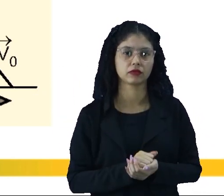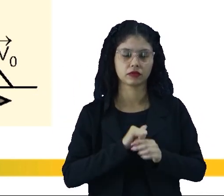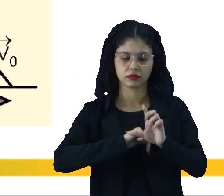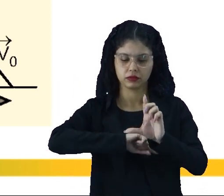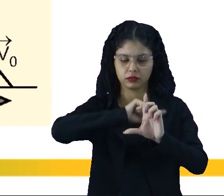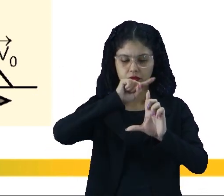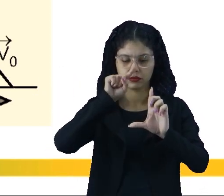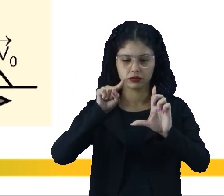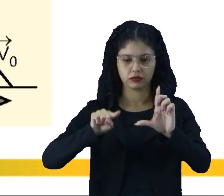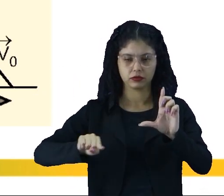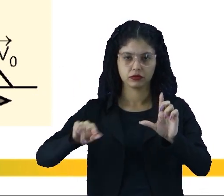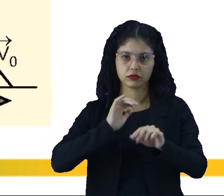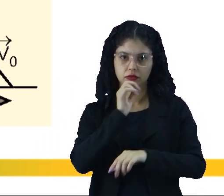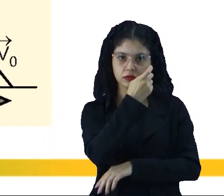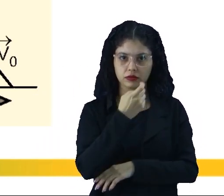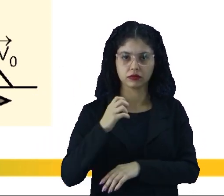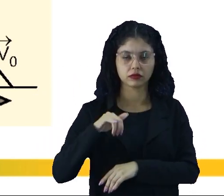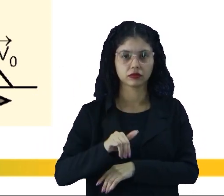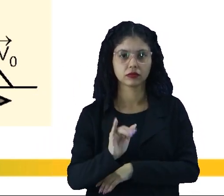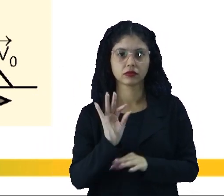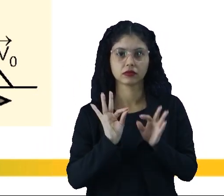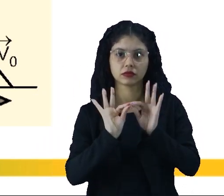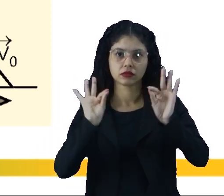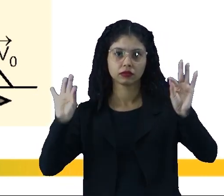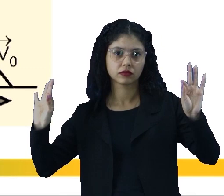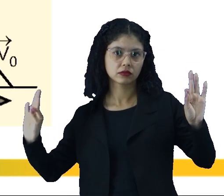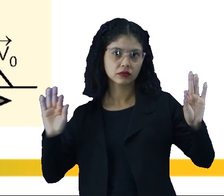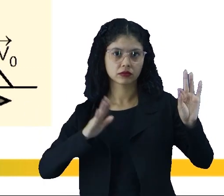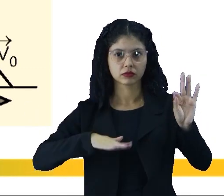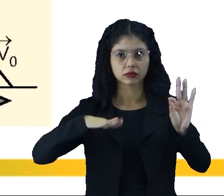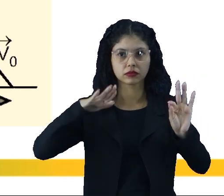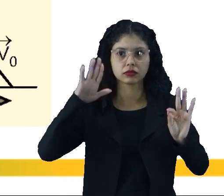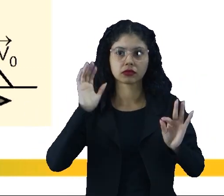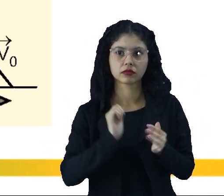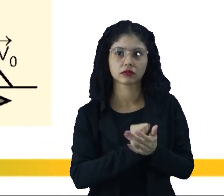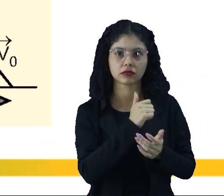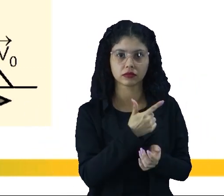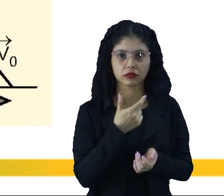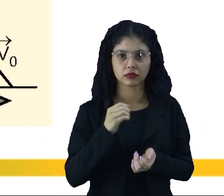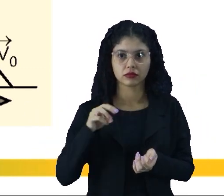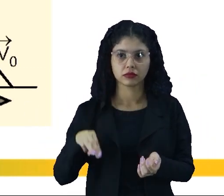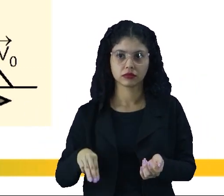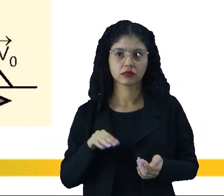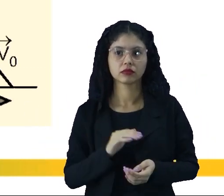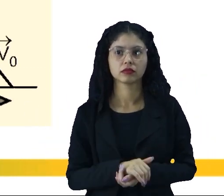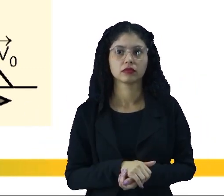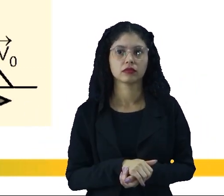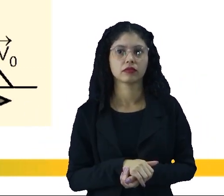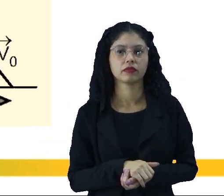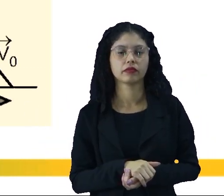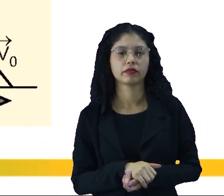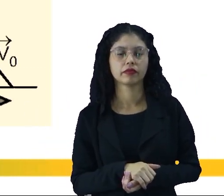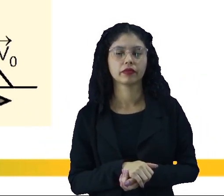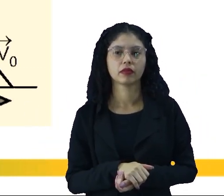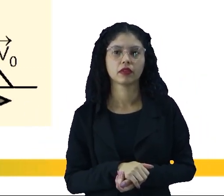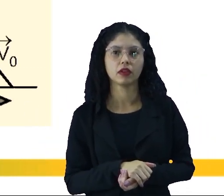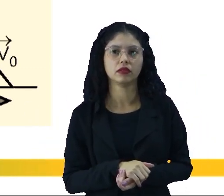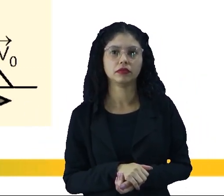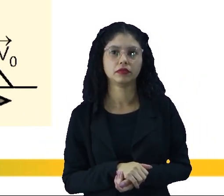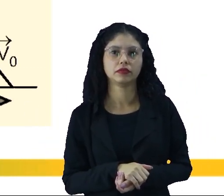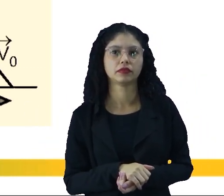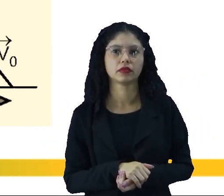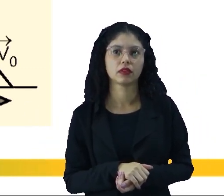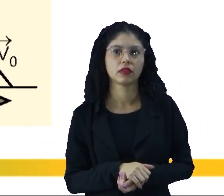no eixo X e Y. Nós temos a distância, o alcance máximo aí de 120 metros, certo? Nós